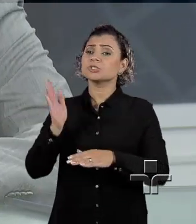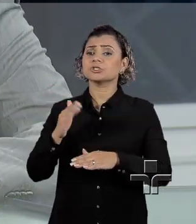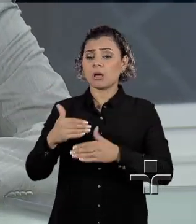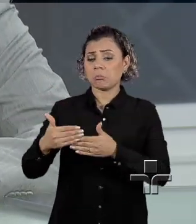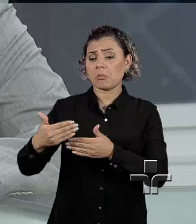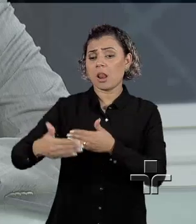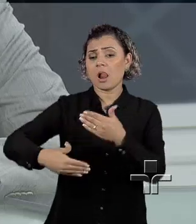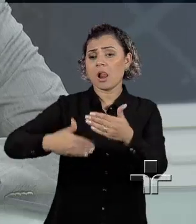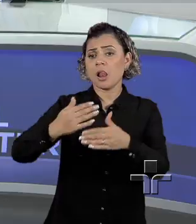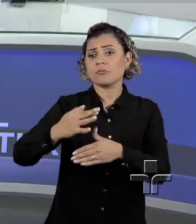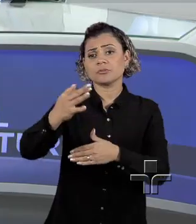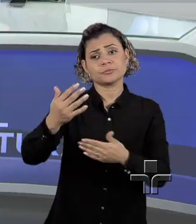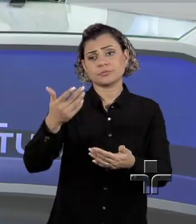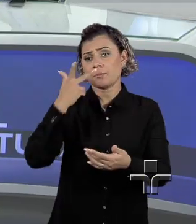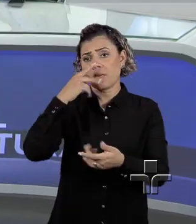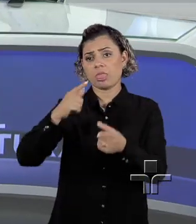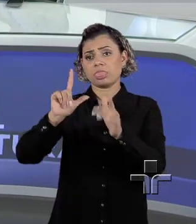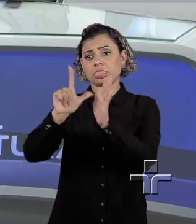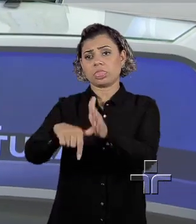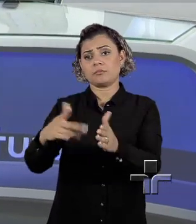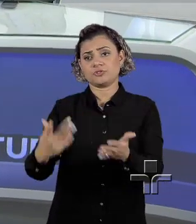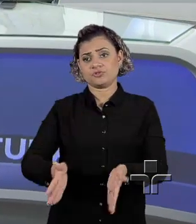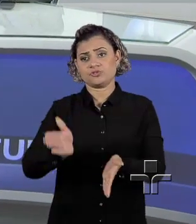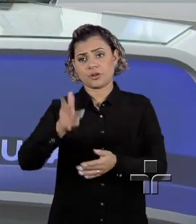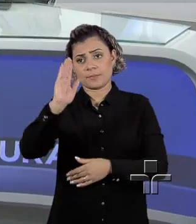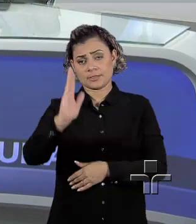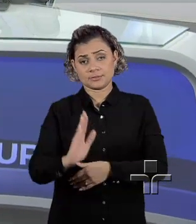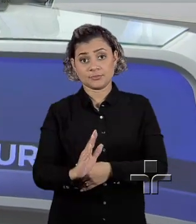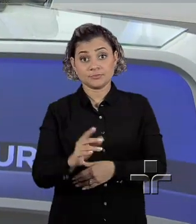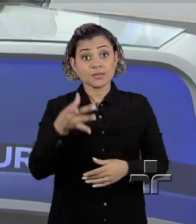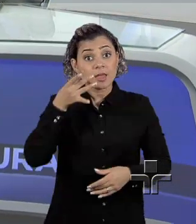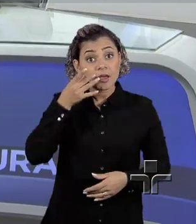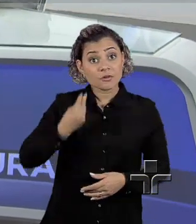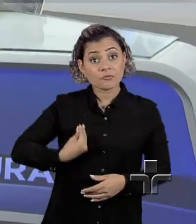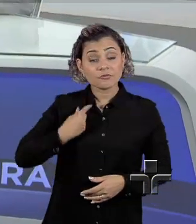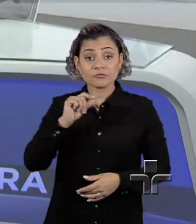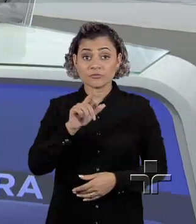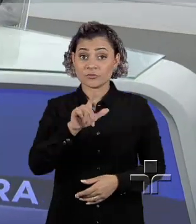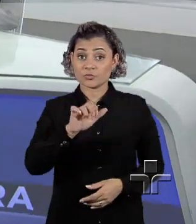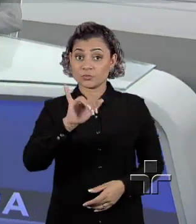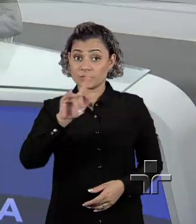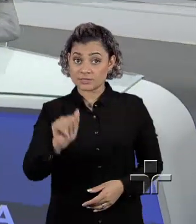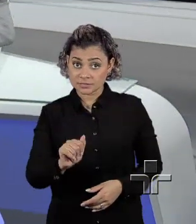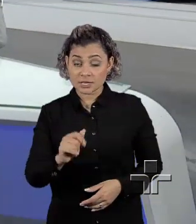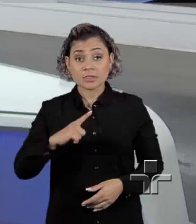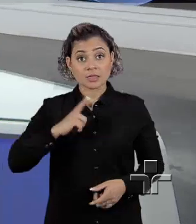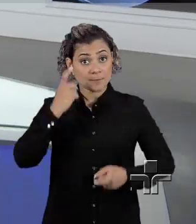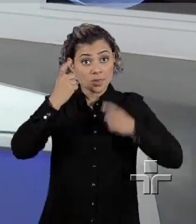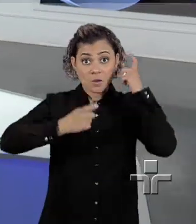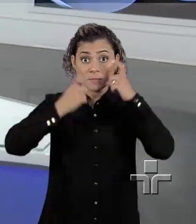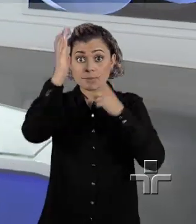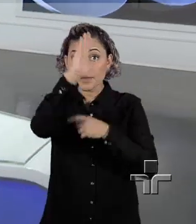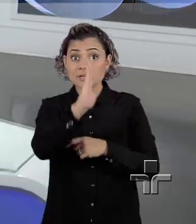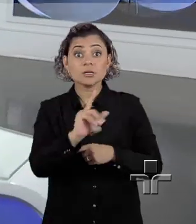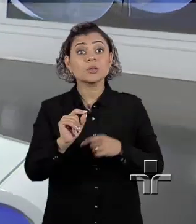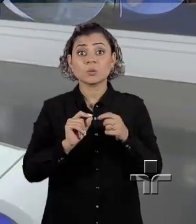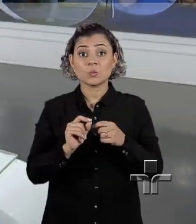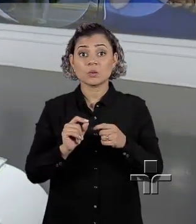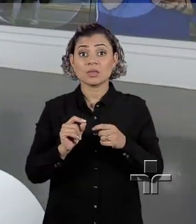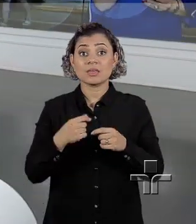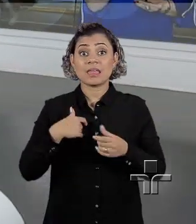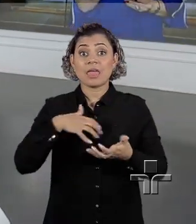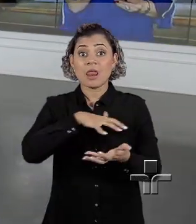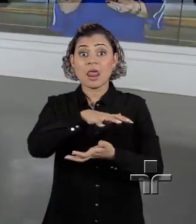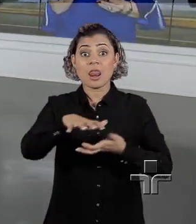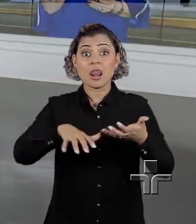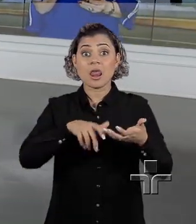pré-história. Vamos seguir. E vamos falar agora ao vivo com a repórter Luísa Moraes. Há uma enorme preocupação do brasileiro com a greve decretada para